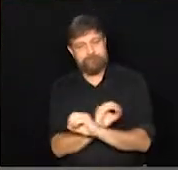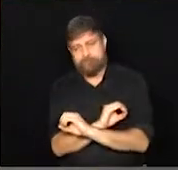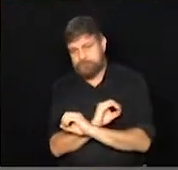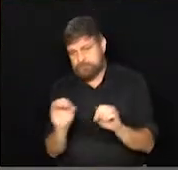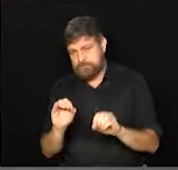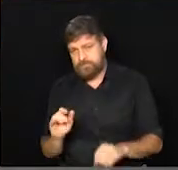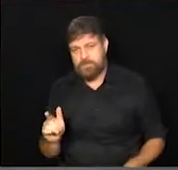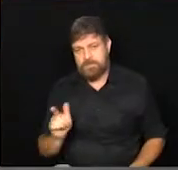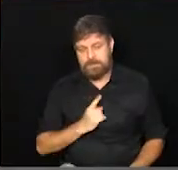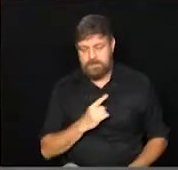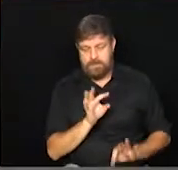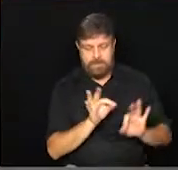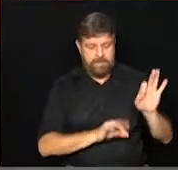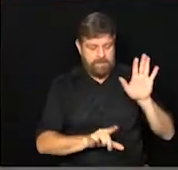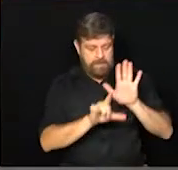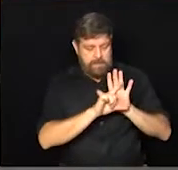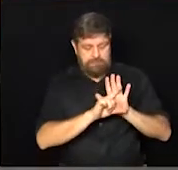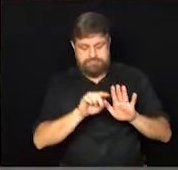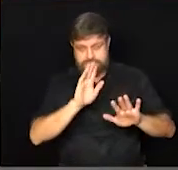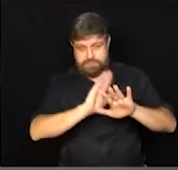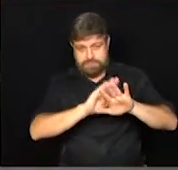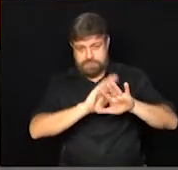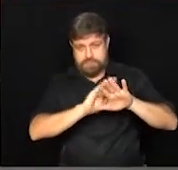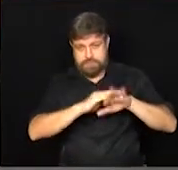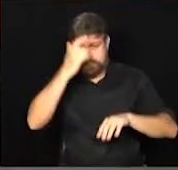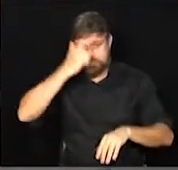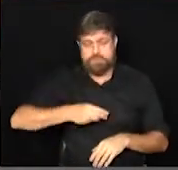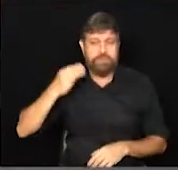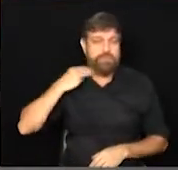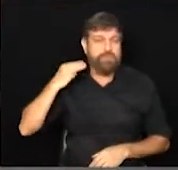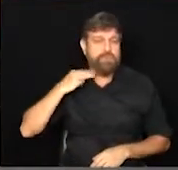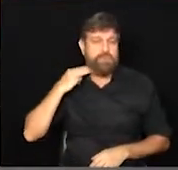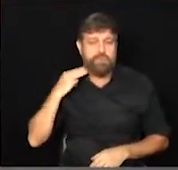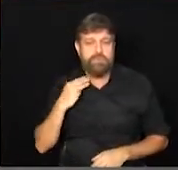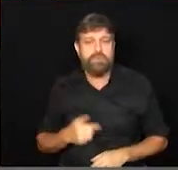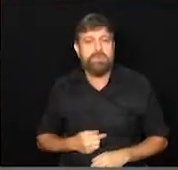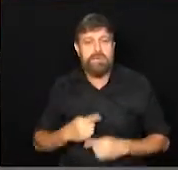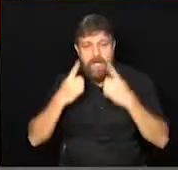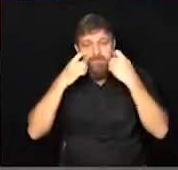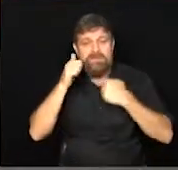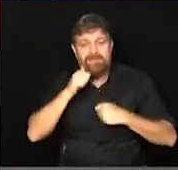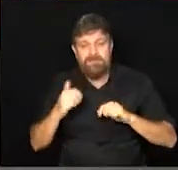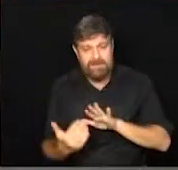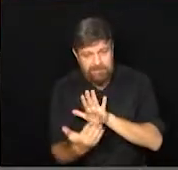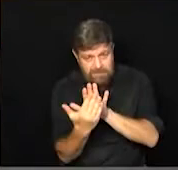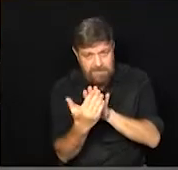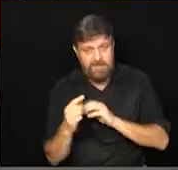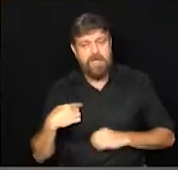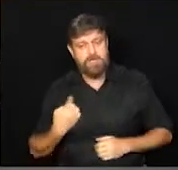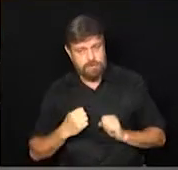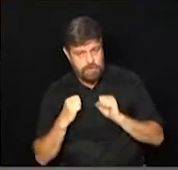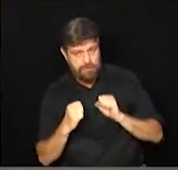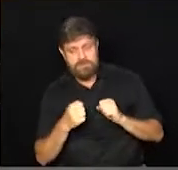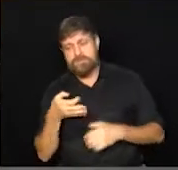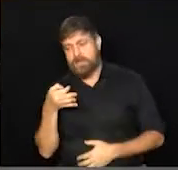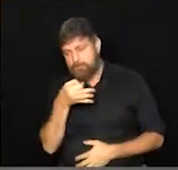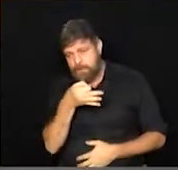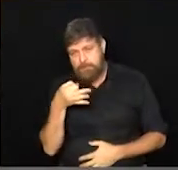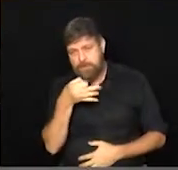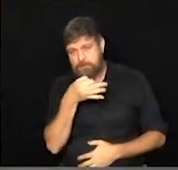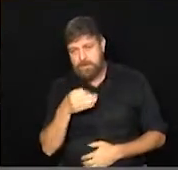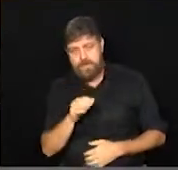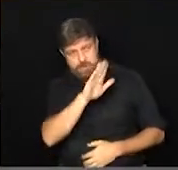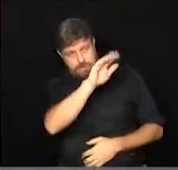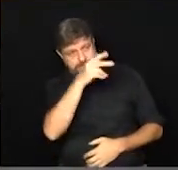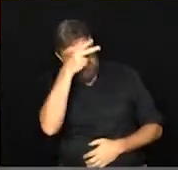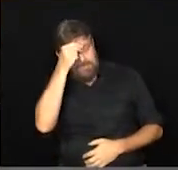Tem um projeto de minha autoria sobre essa rede de enfrentamento que está tramitando e nós poderíamos estar discutindo com o